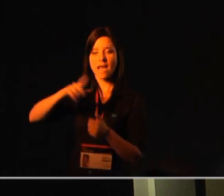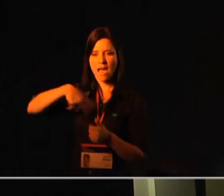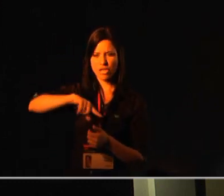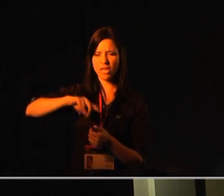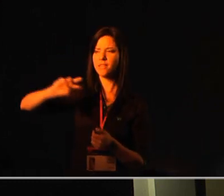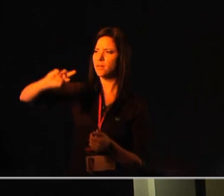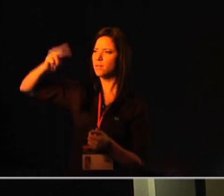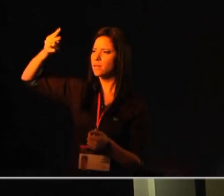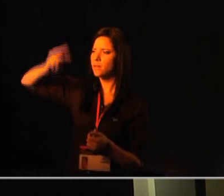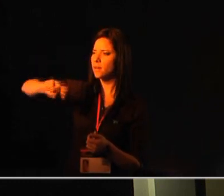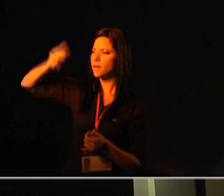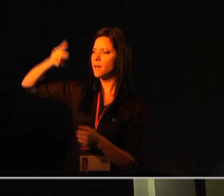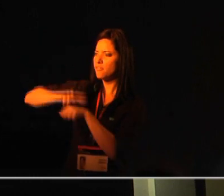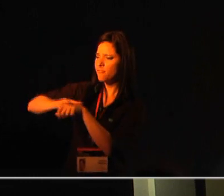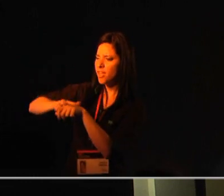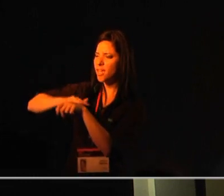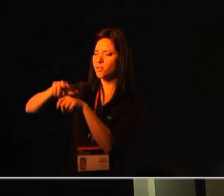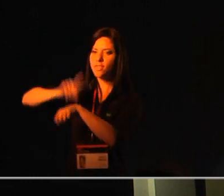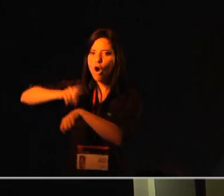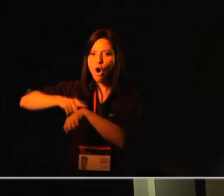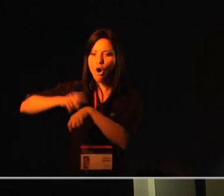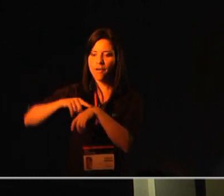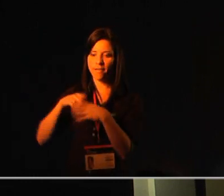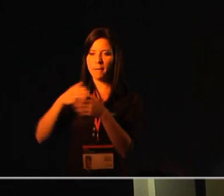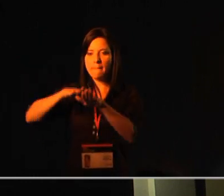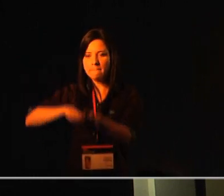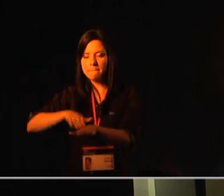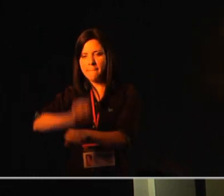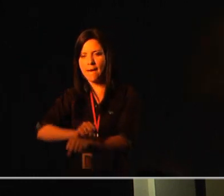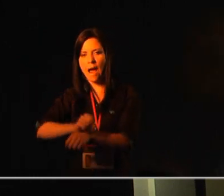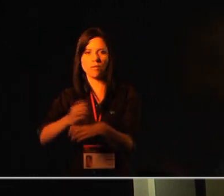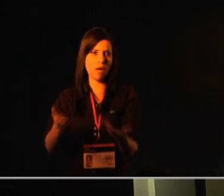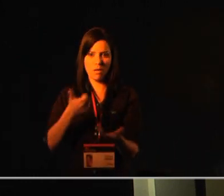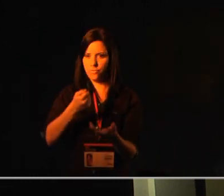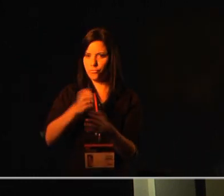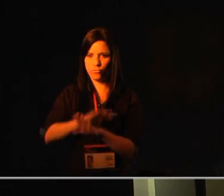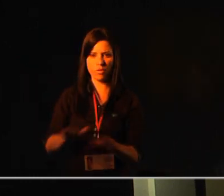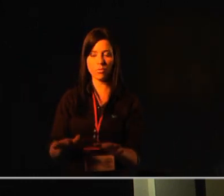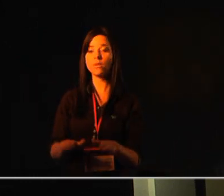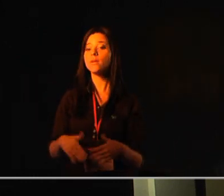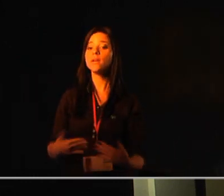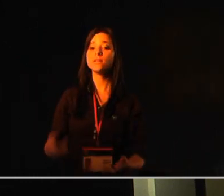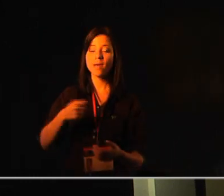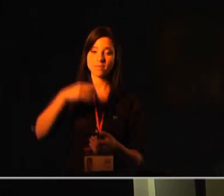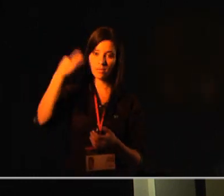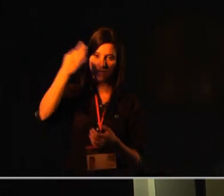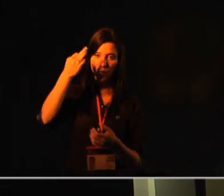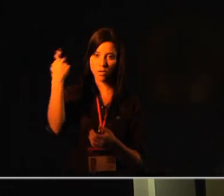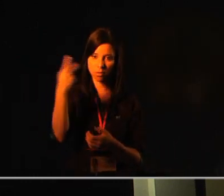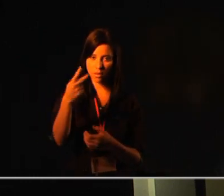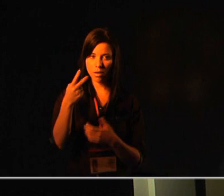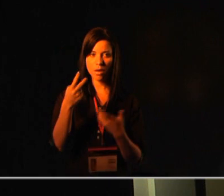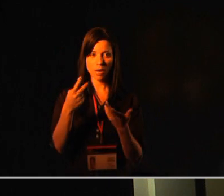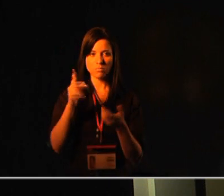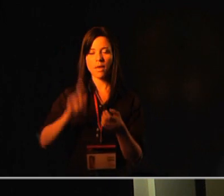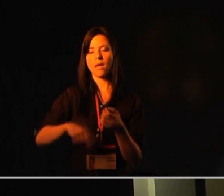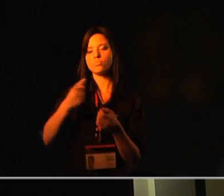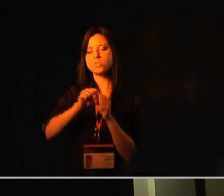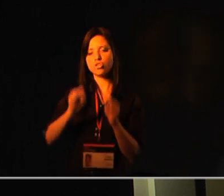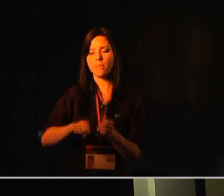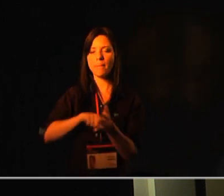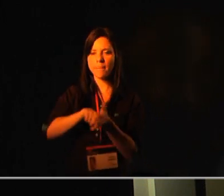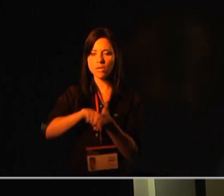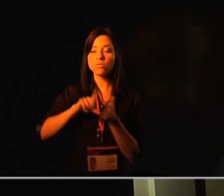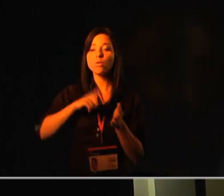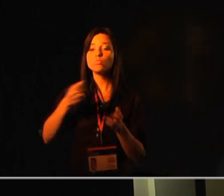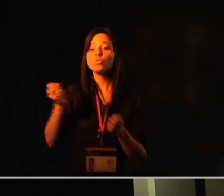verde e ficar parando toda vez na hora do rush, deu. Né? Então, essa teoria dele, do sistema perito, existe um